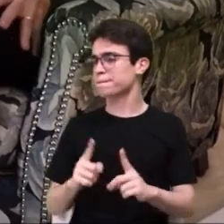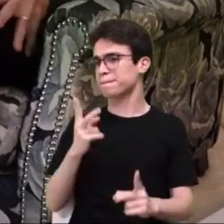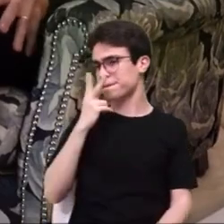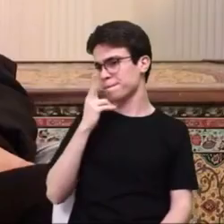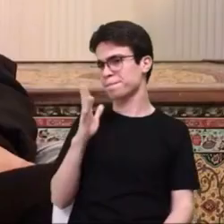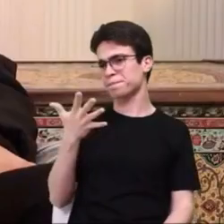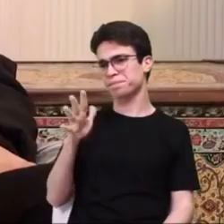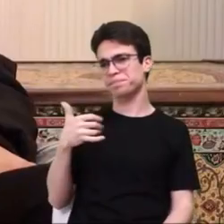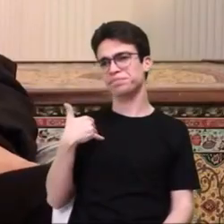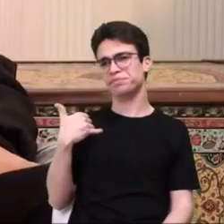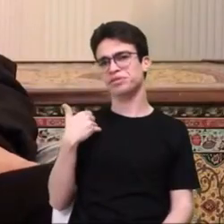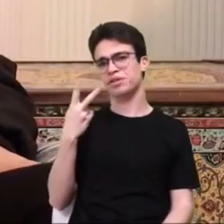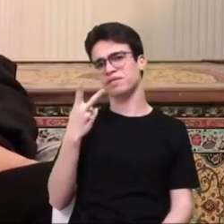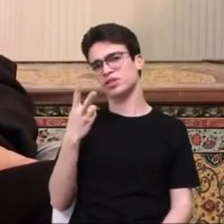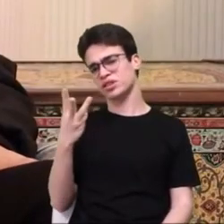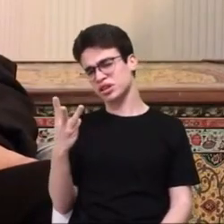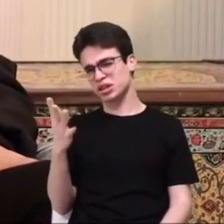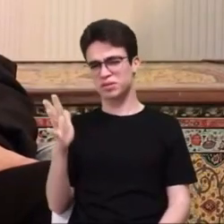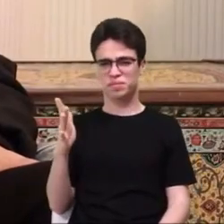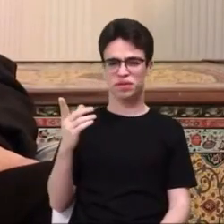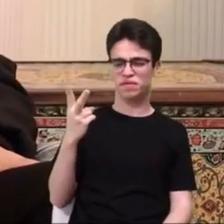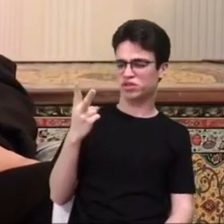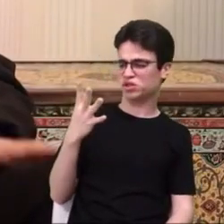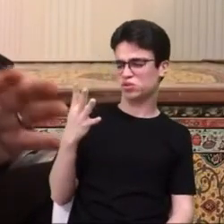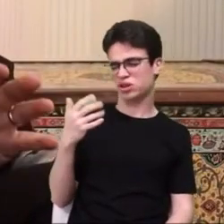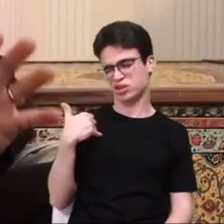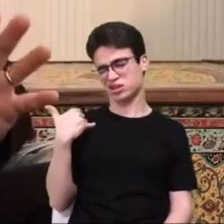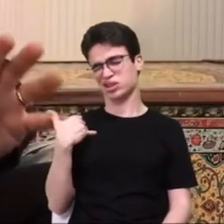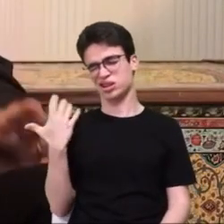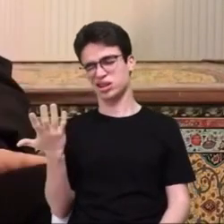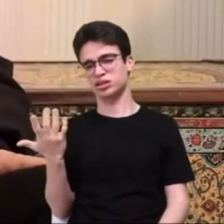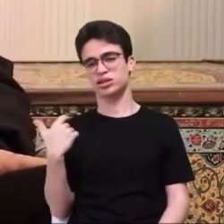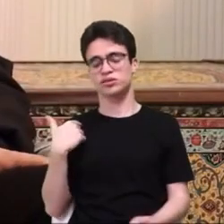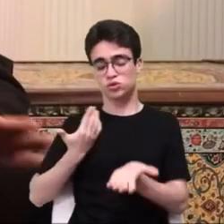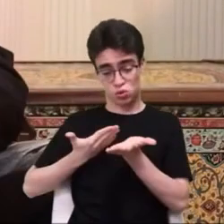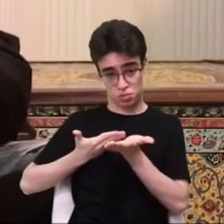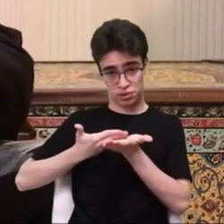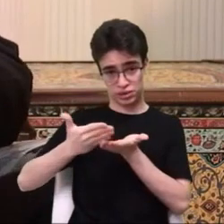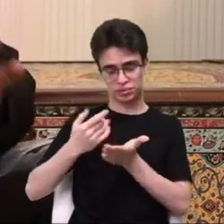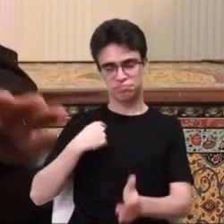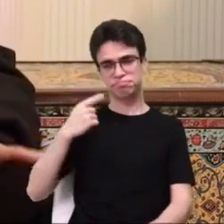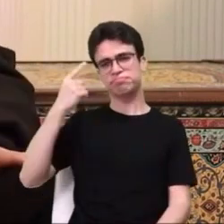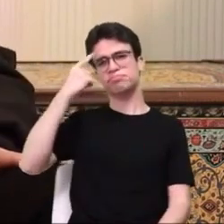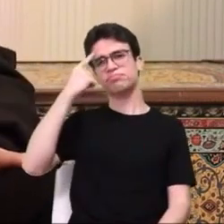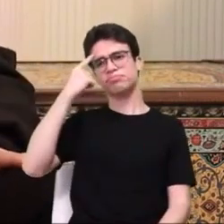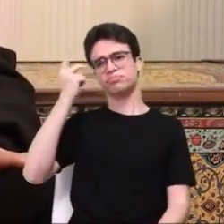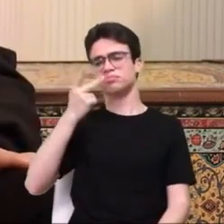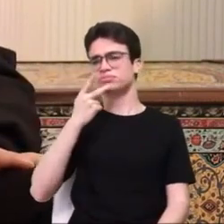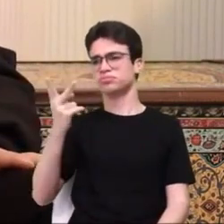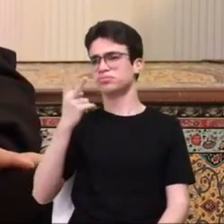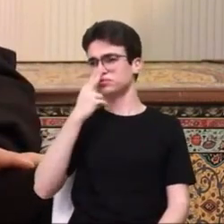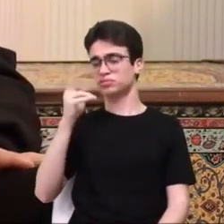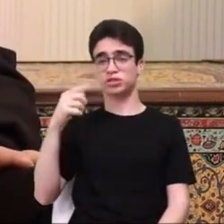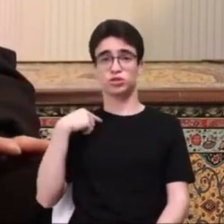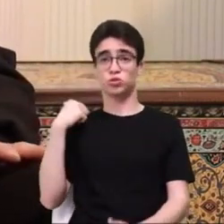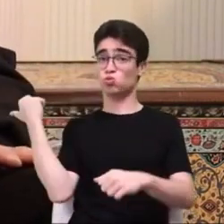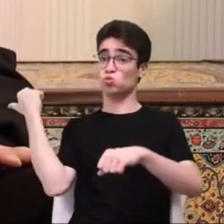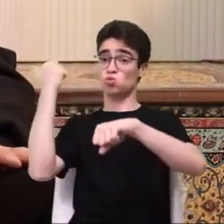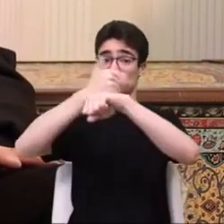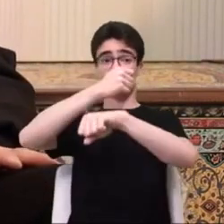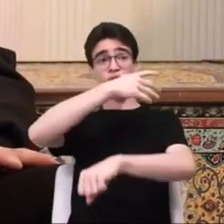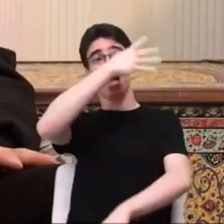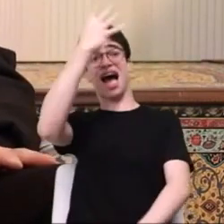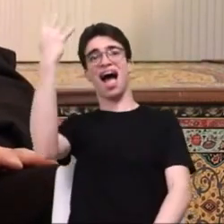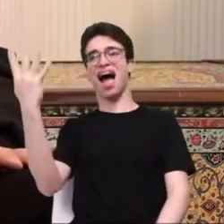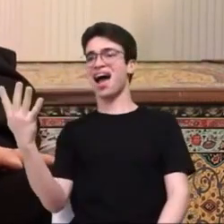com 23, 24 anos, né? Nesse início eu achei que, ali eu falo que era o topo do arco-íris, né? O